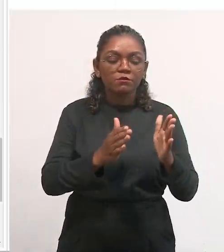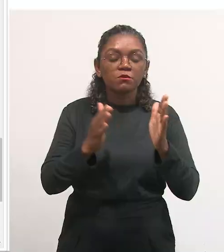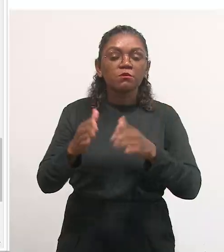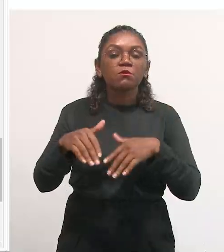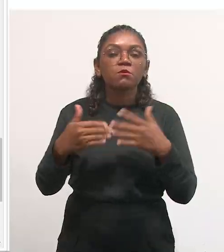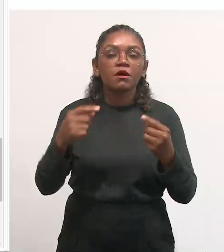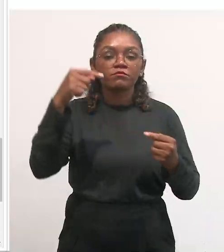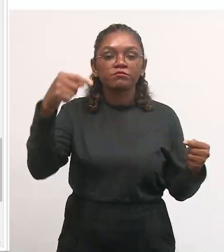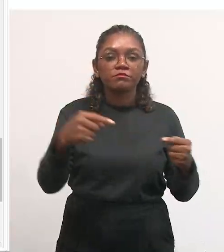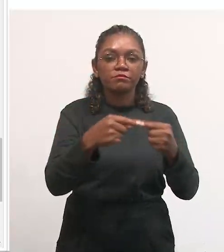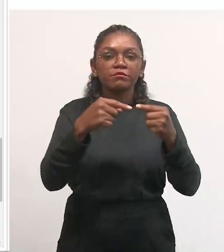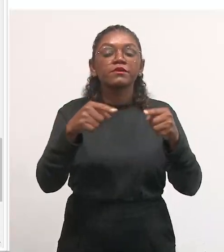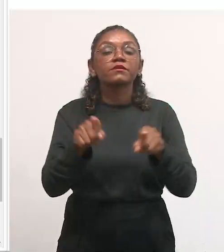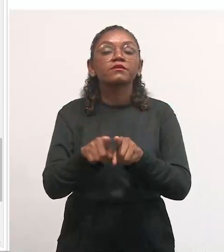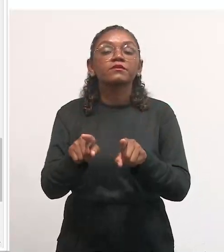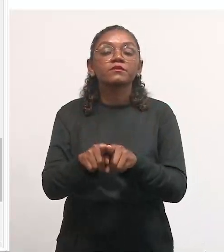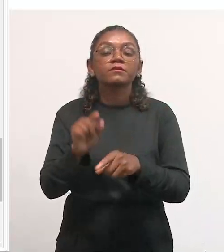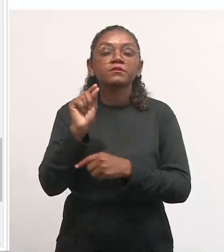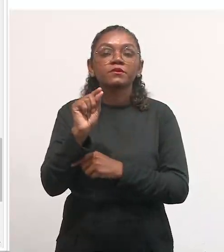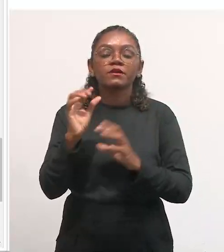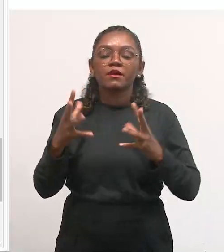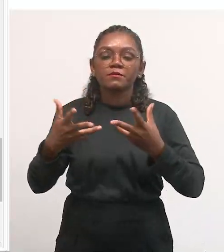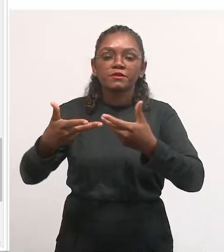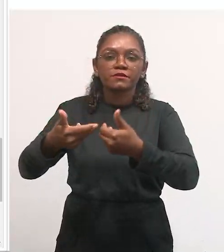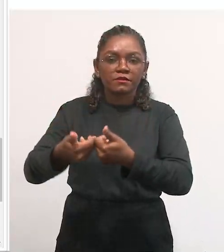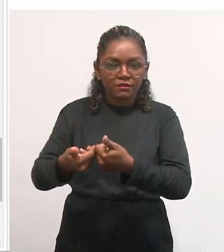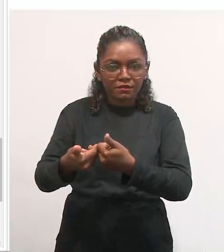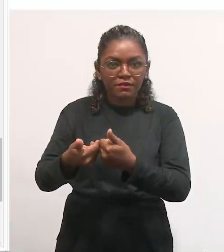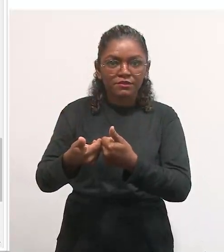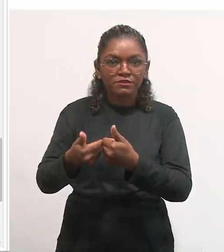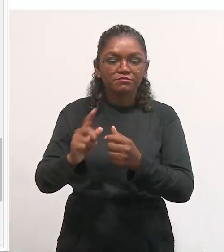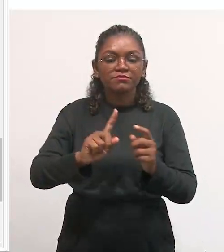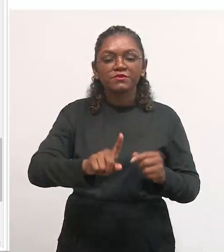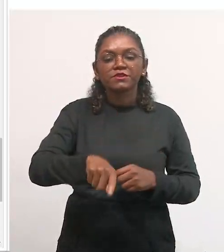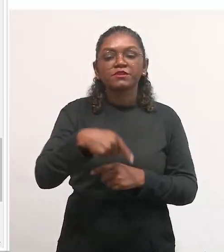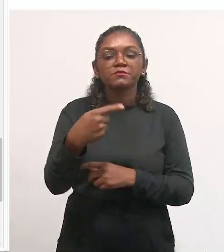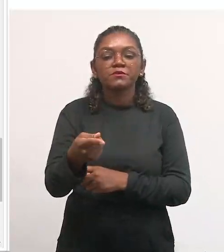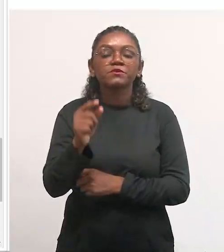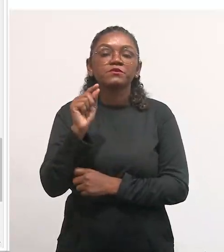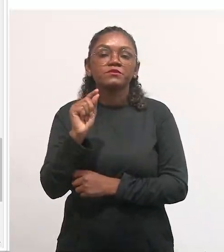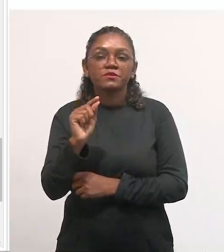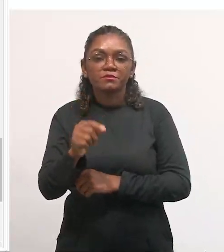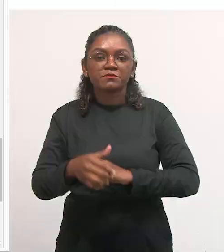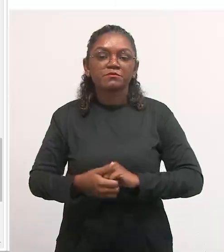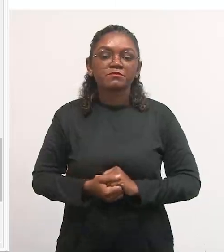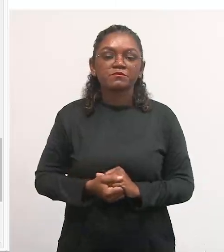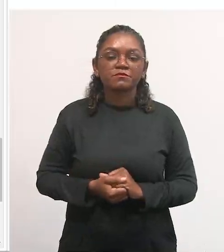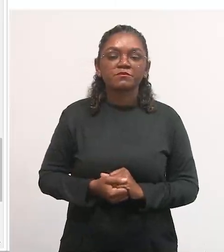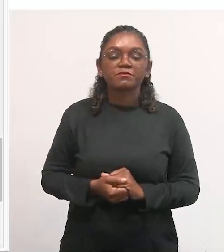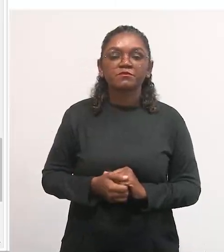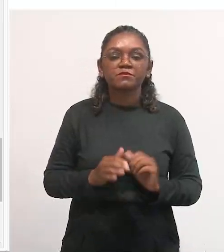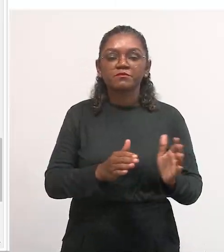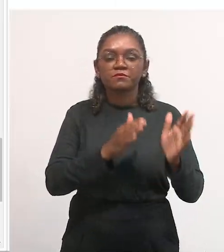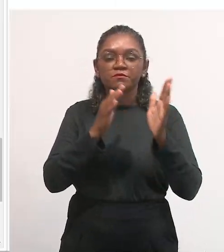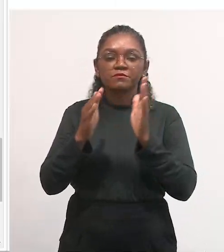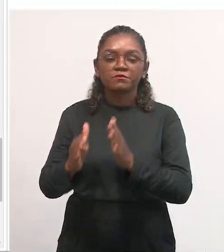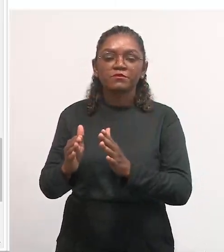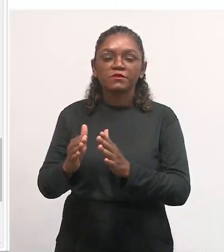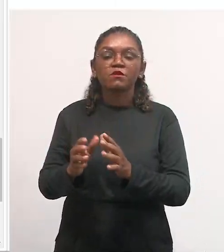é as habilidades, na sequência, quais são as habilidades da etapa, na sequência, quais são os